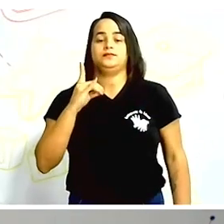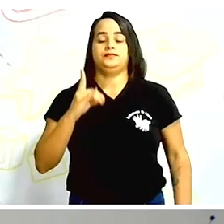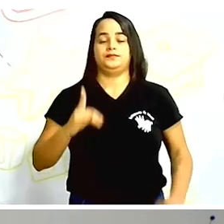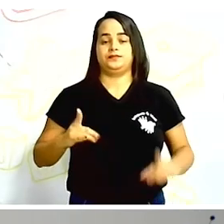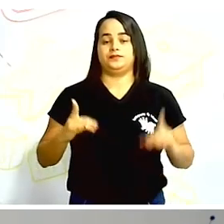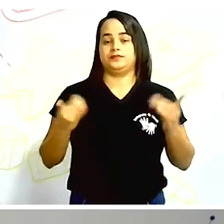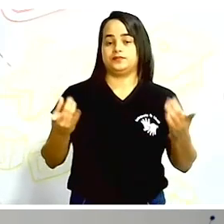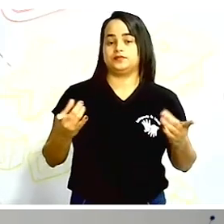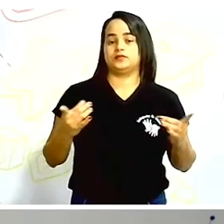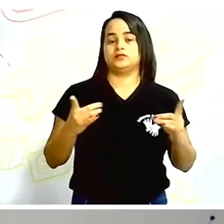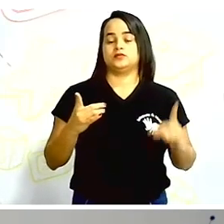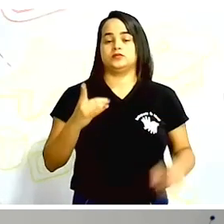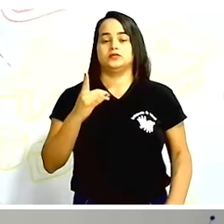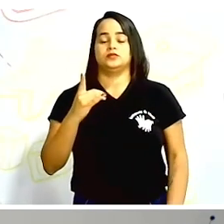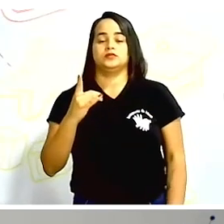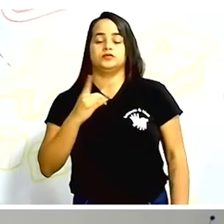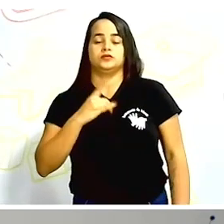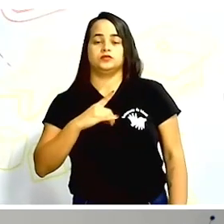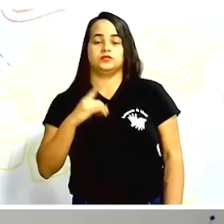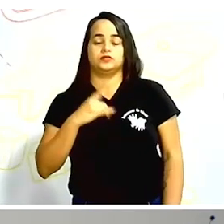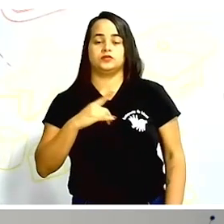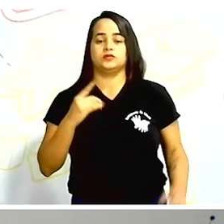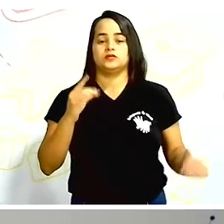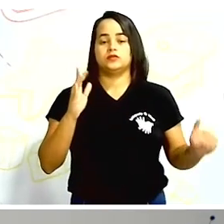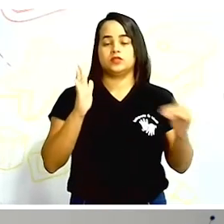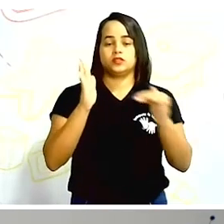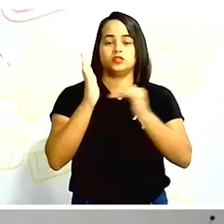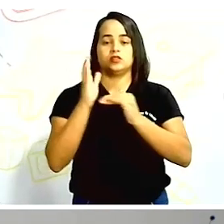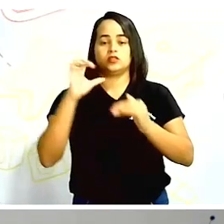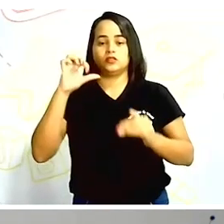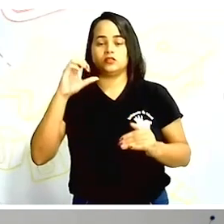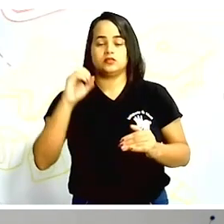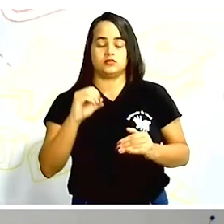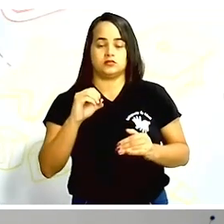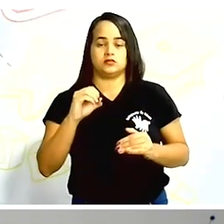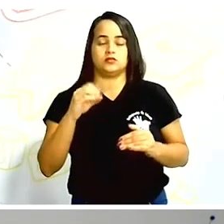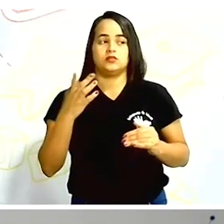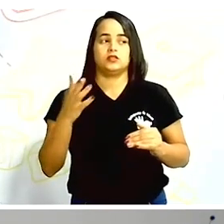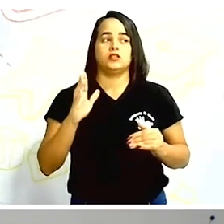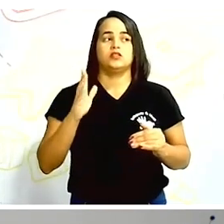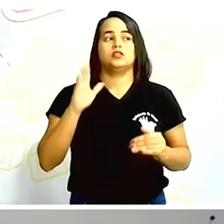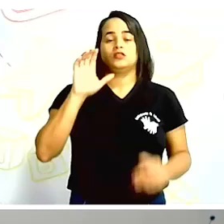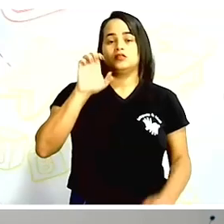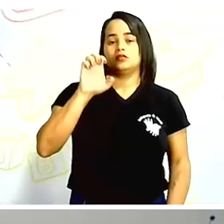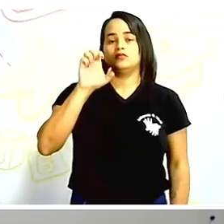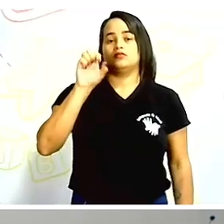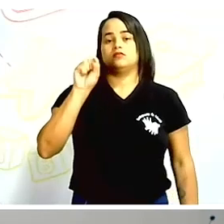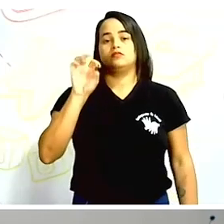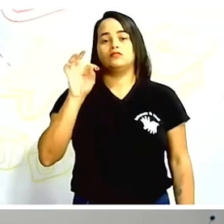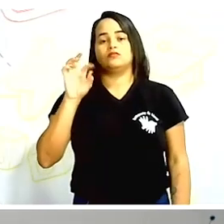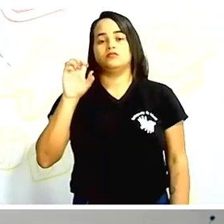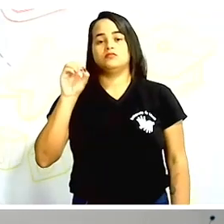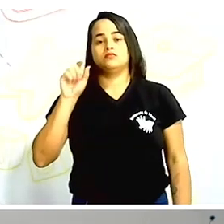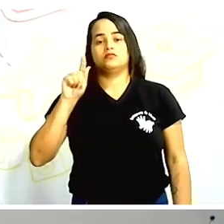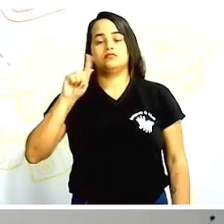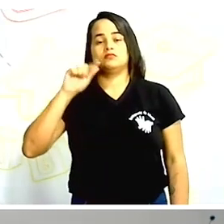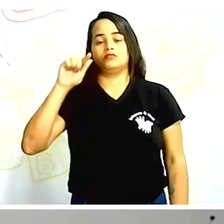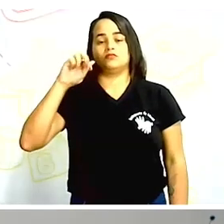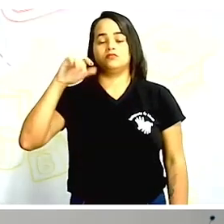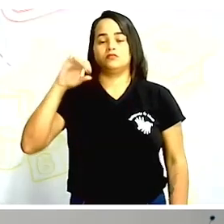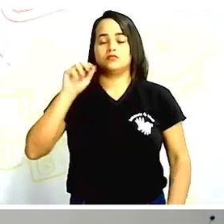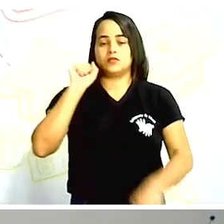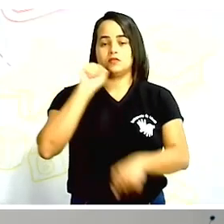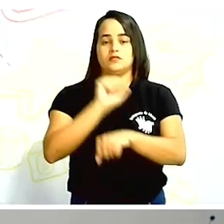a testosterona até os 90 anos, né? A gente vê que ela vai diminuindo conforme a idade. Já no caso do estrogênio, não. Na menopausa, ela